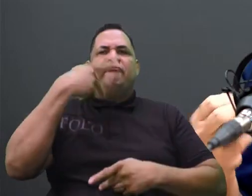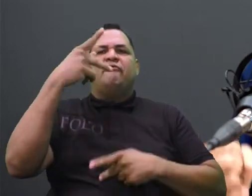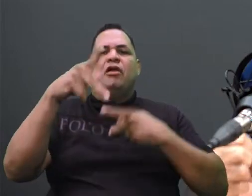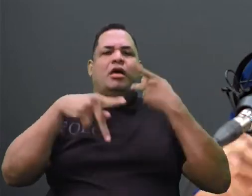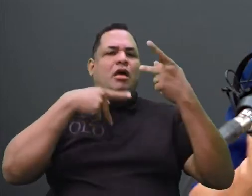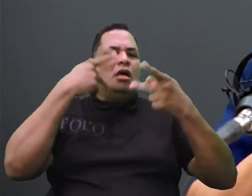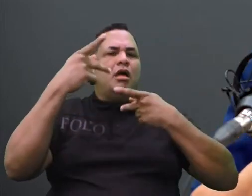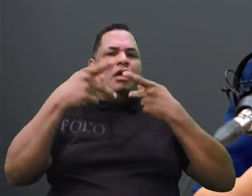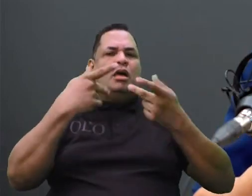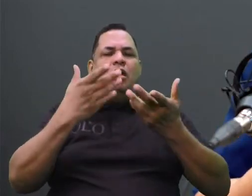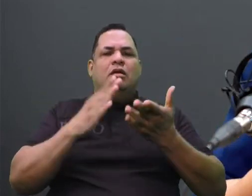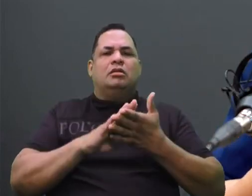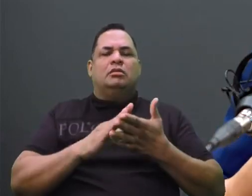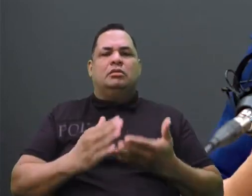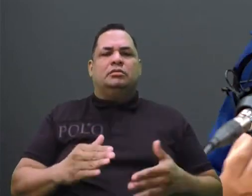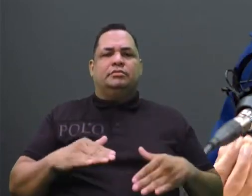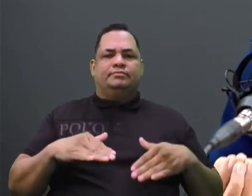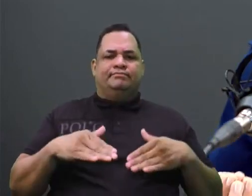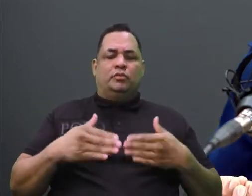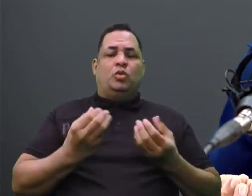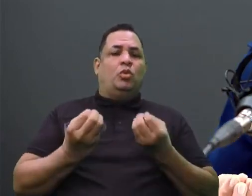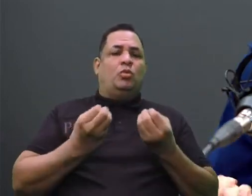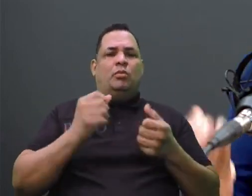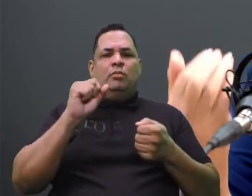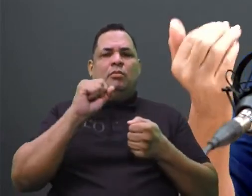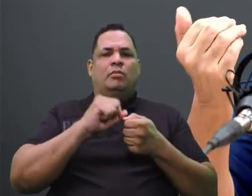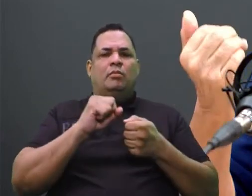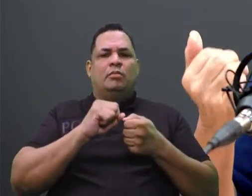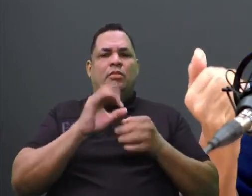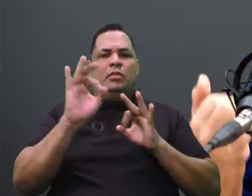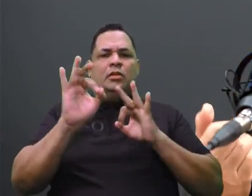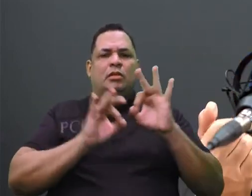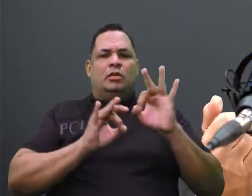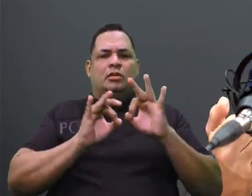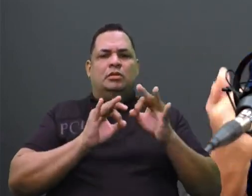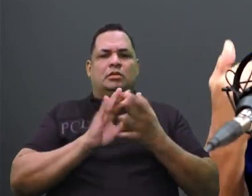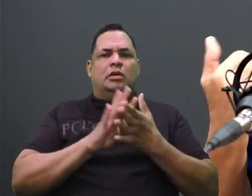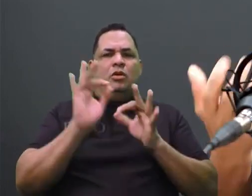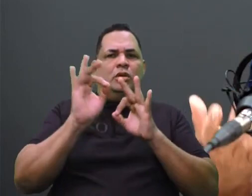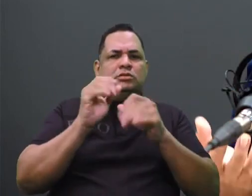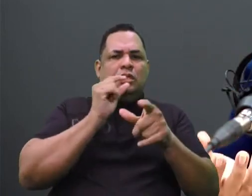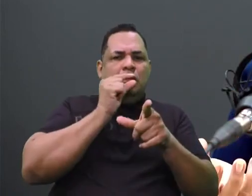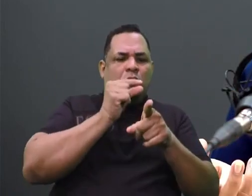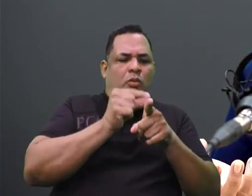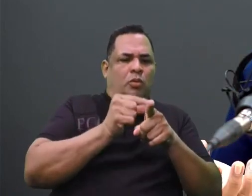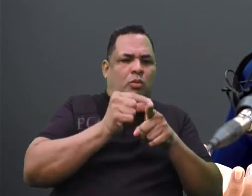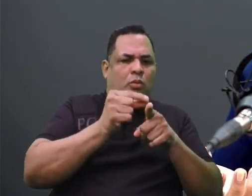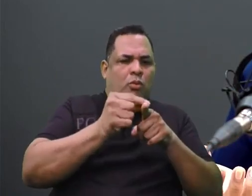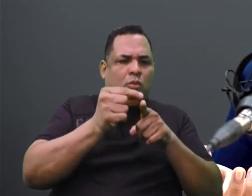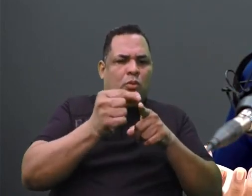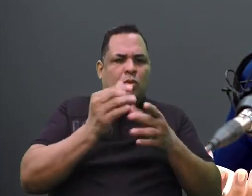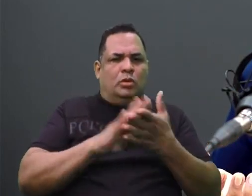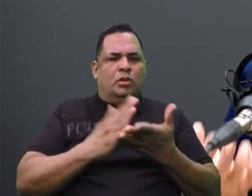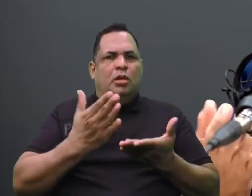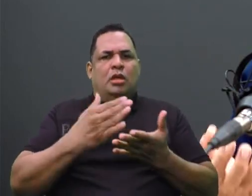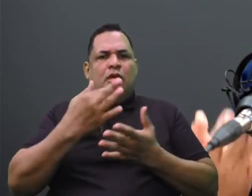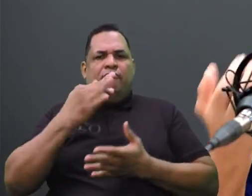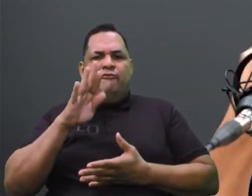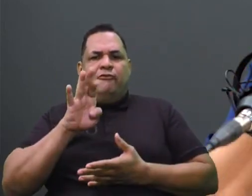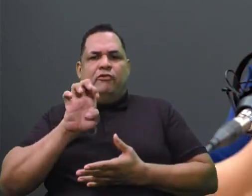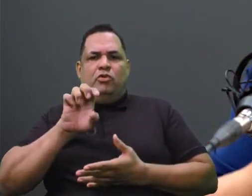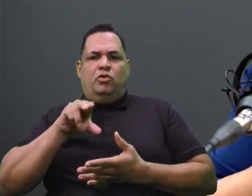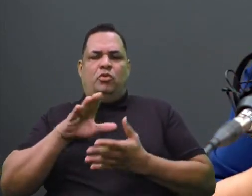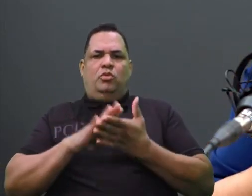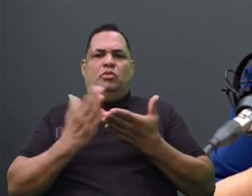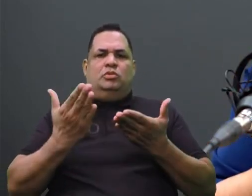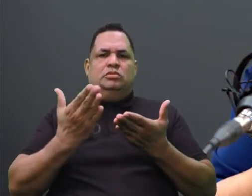linguagem oral. Perfeito. E aí, como fazer isso? Instalando fonemas. A fono não fazia? Sim, a